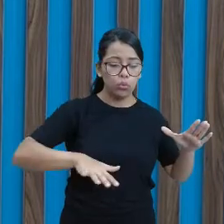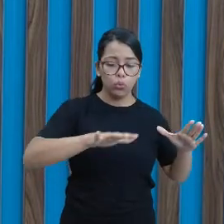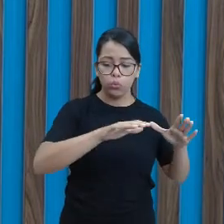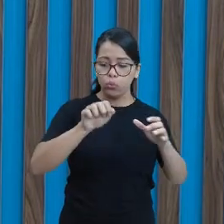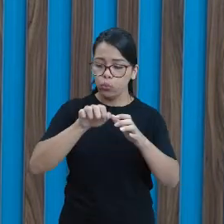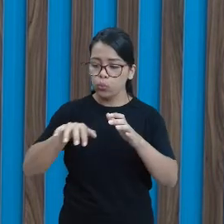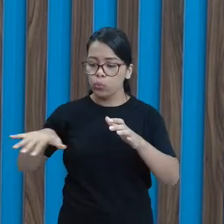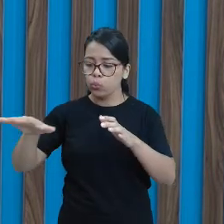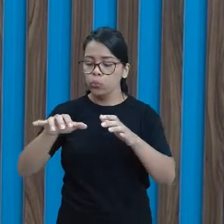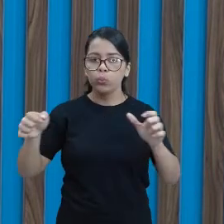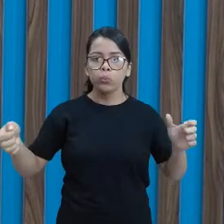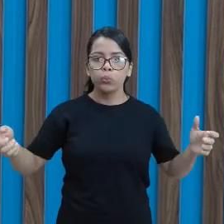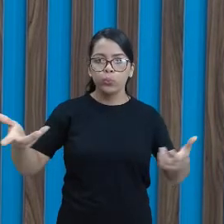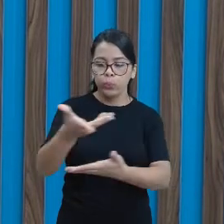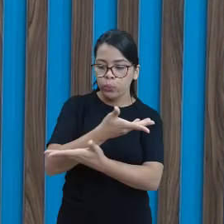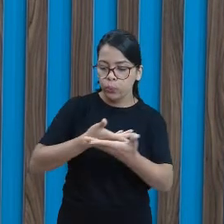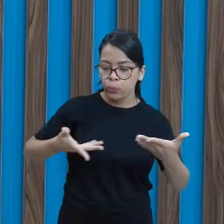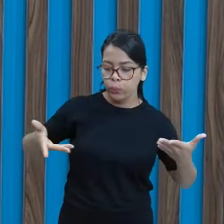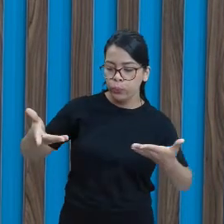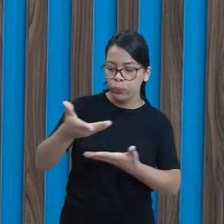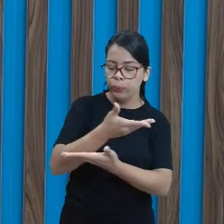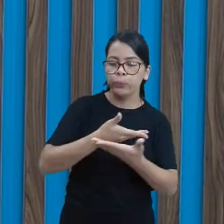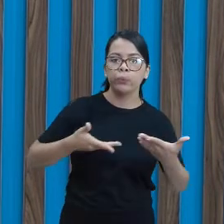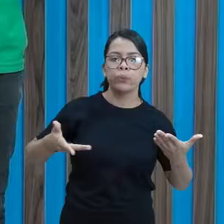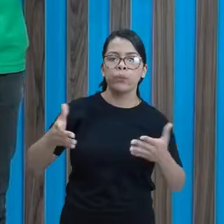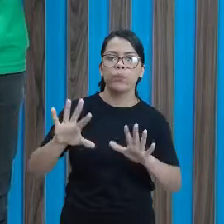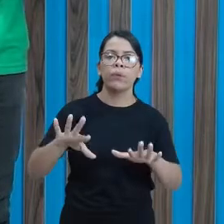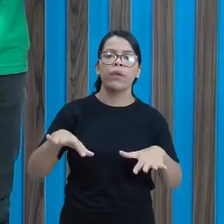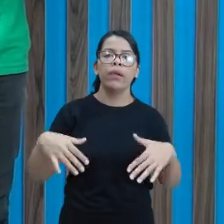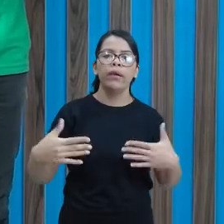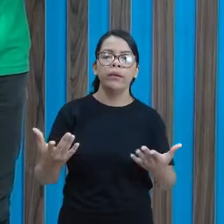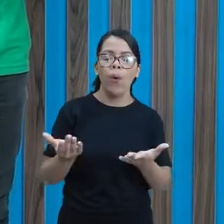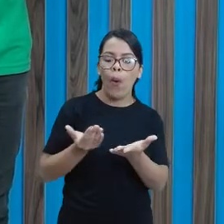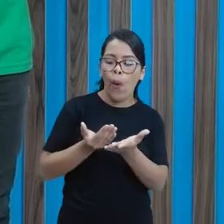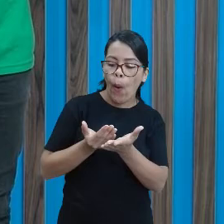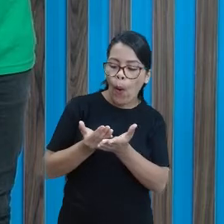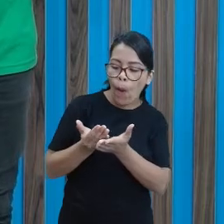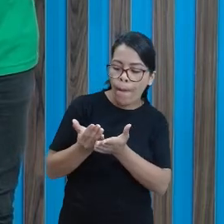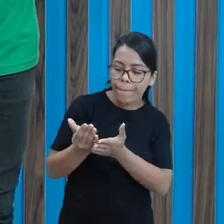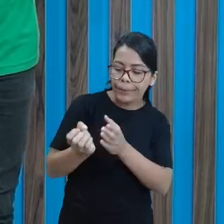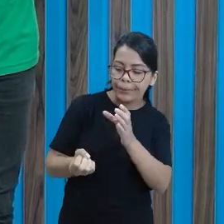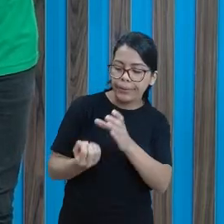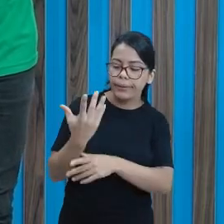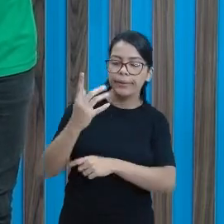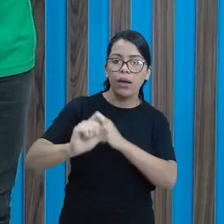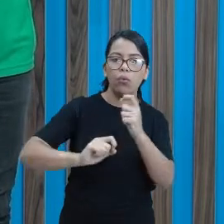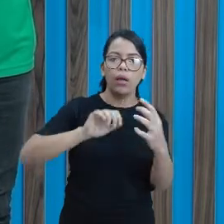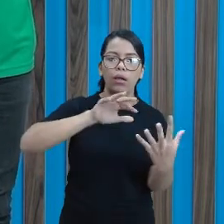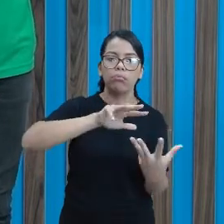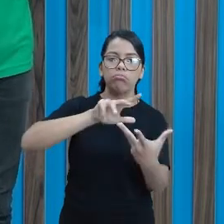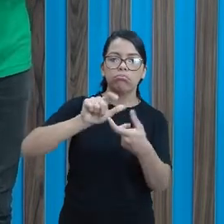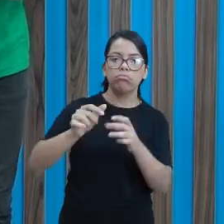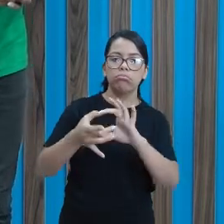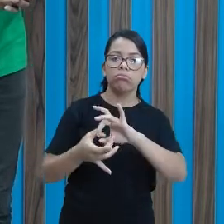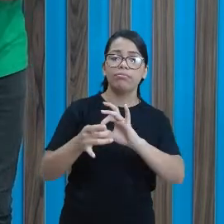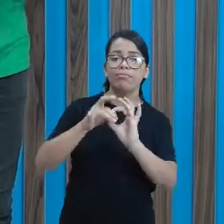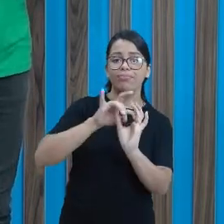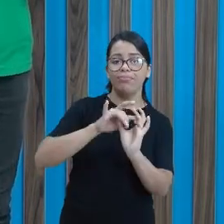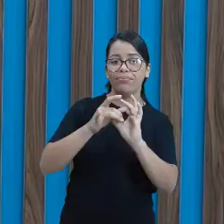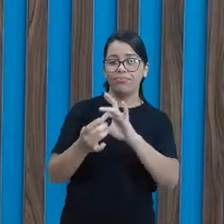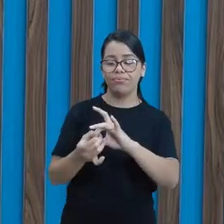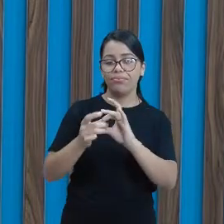o outro, eu começo agora a criar um processo de globalização. Tá? Porém,